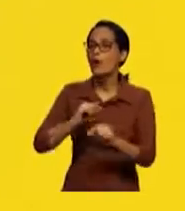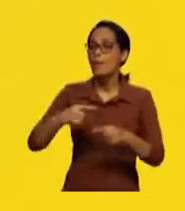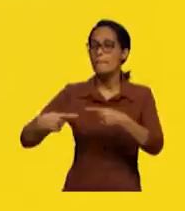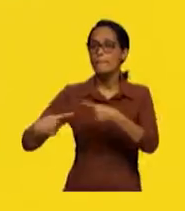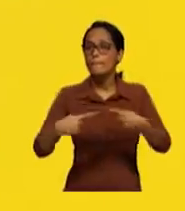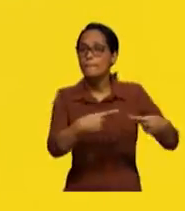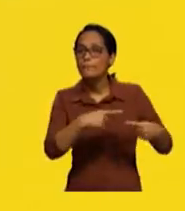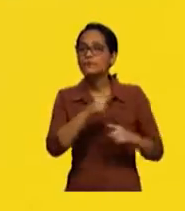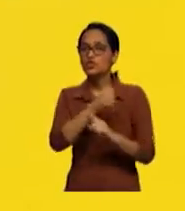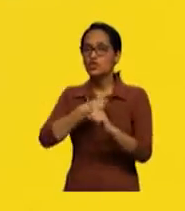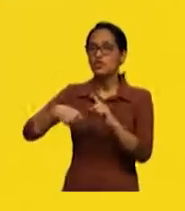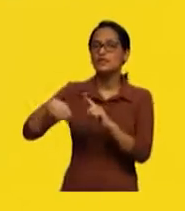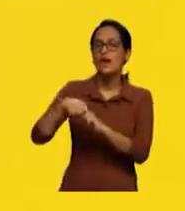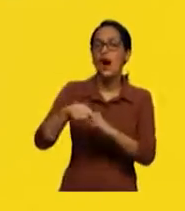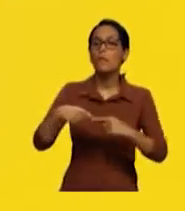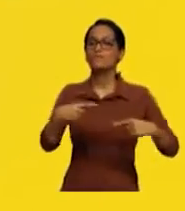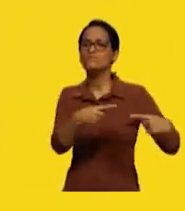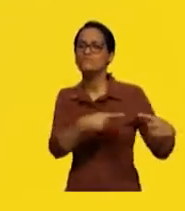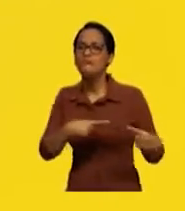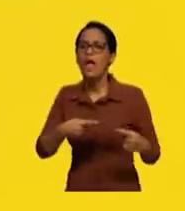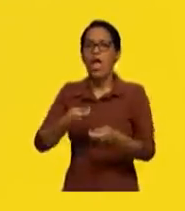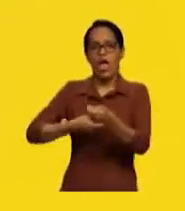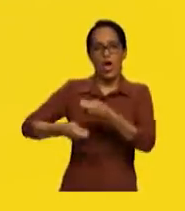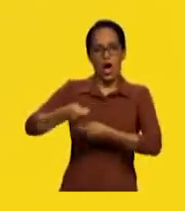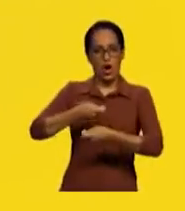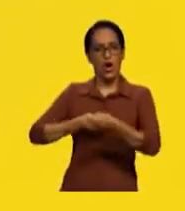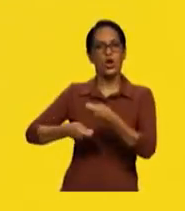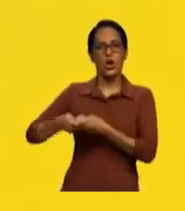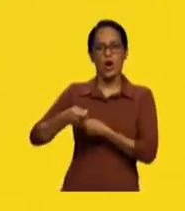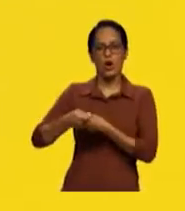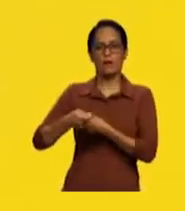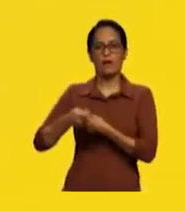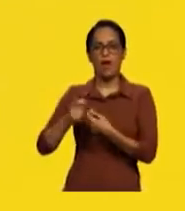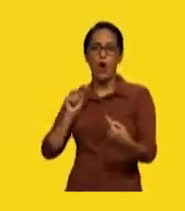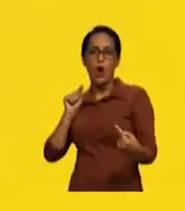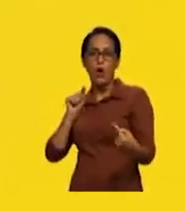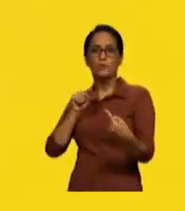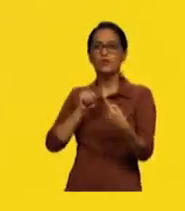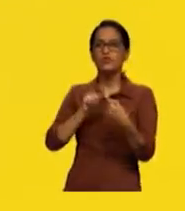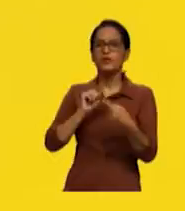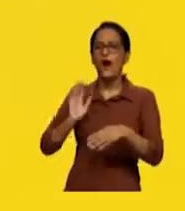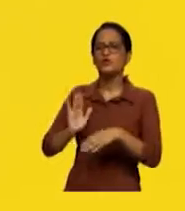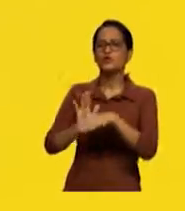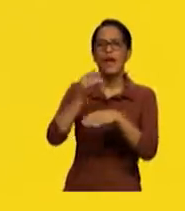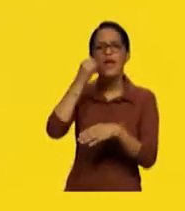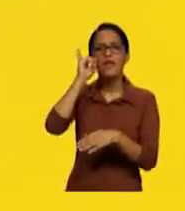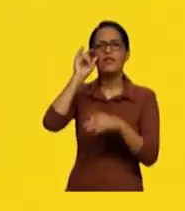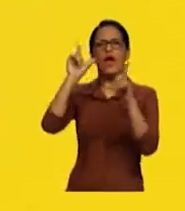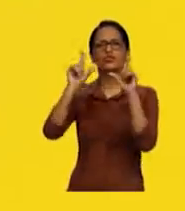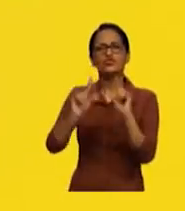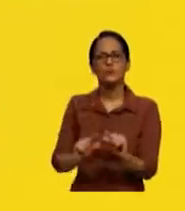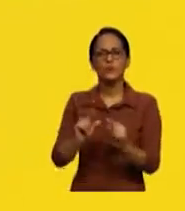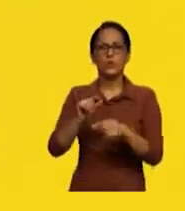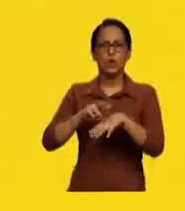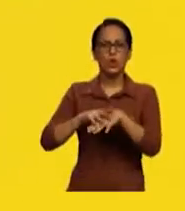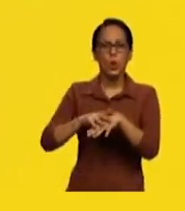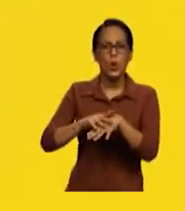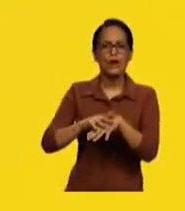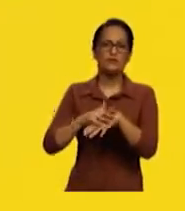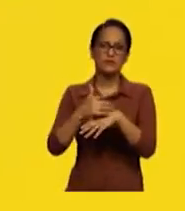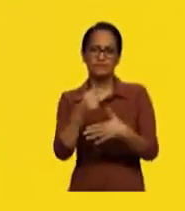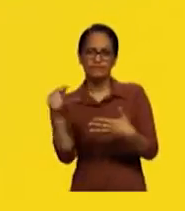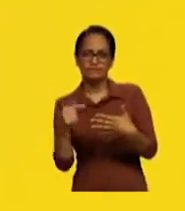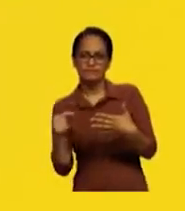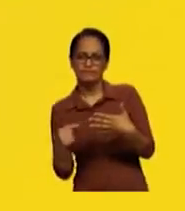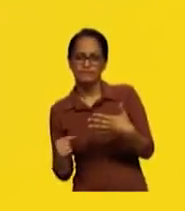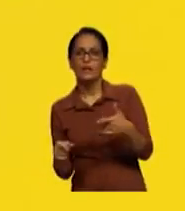e econômicas, que visem a redução do risco de doença e de outros agravos e ao acesso universal